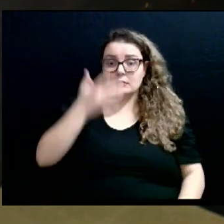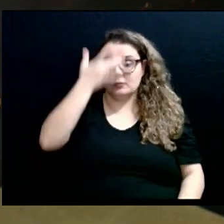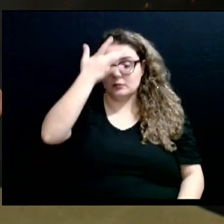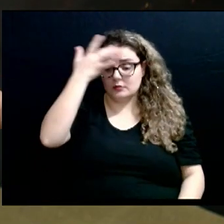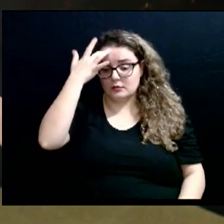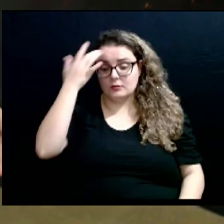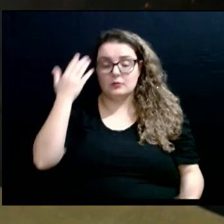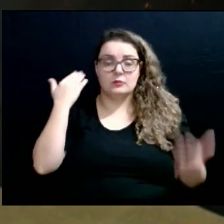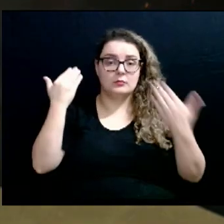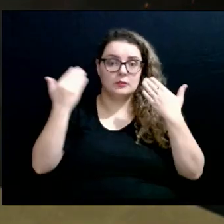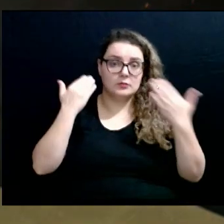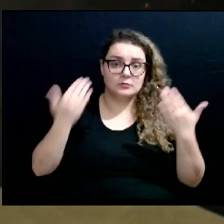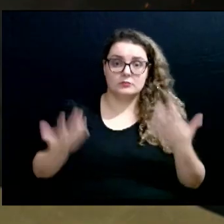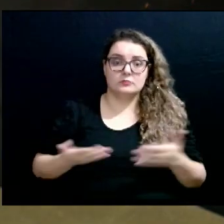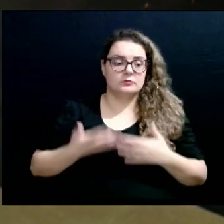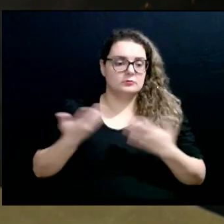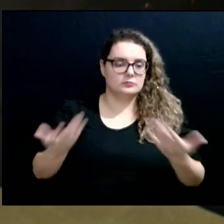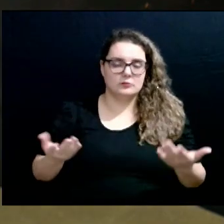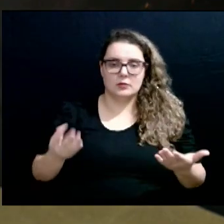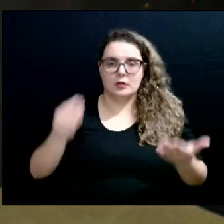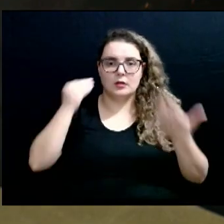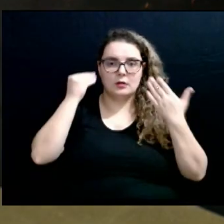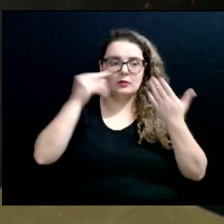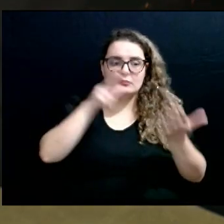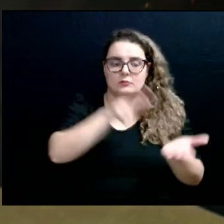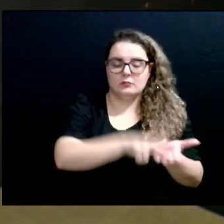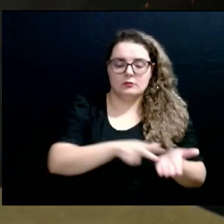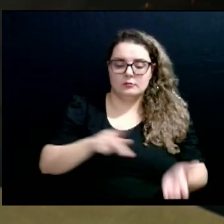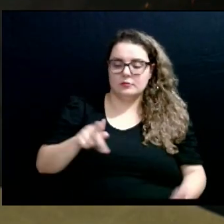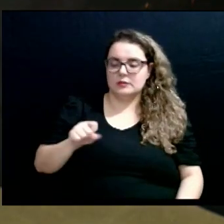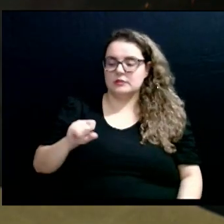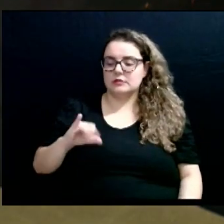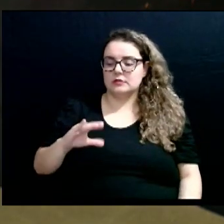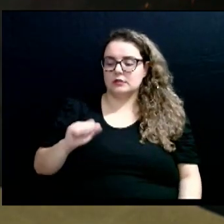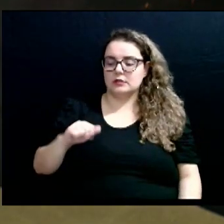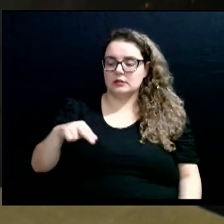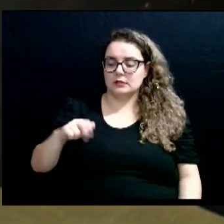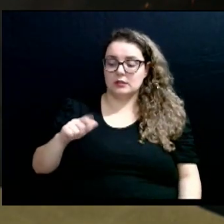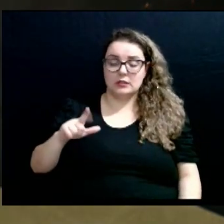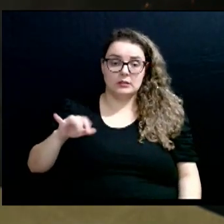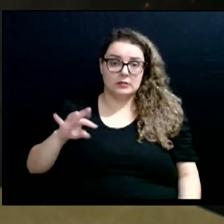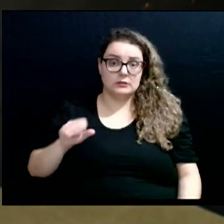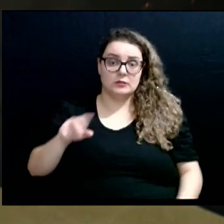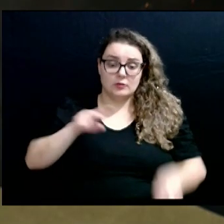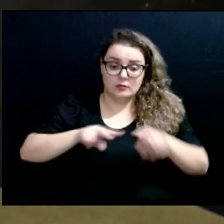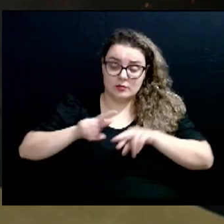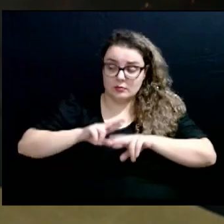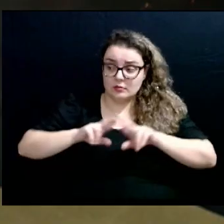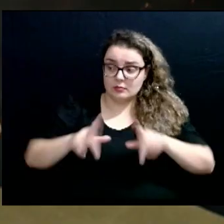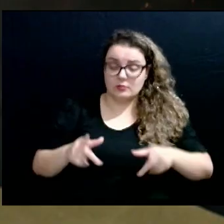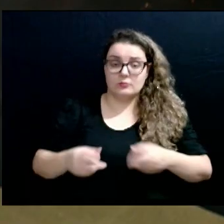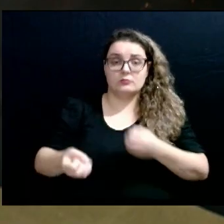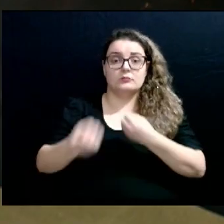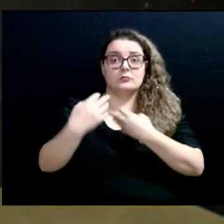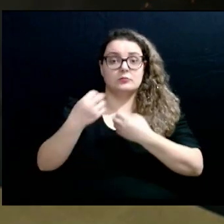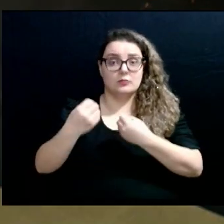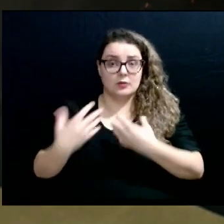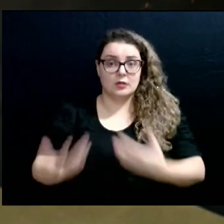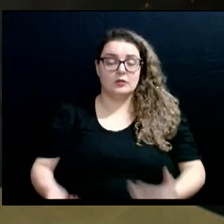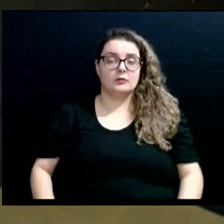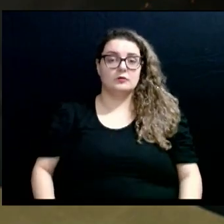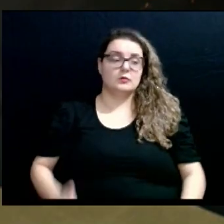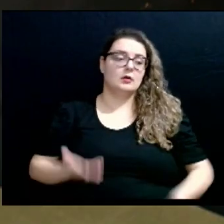psicólogos, enfim, psicanalistas, vocês têm um olhar diferenciado que nos ensinam a lidar com